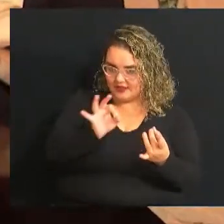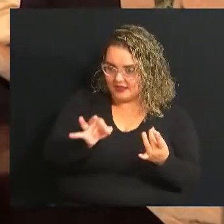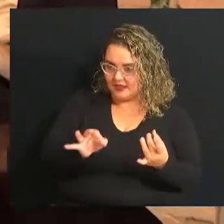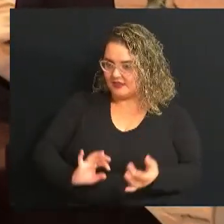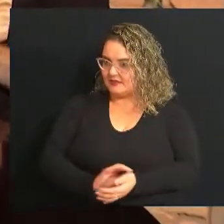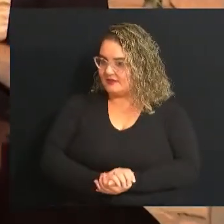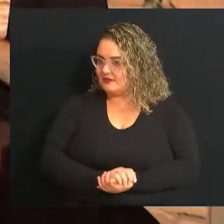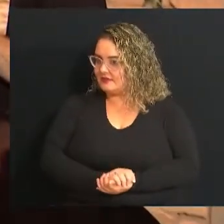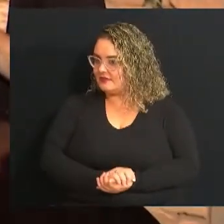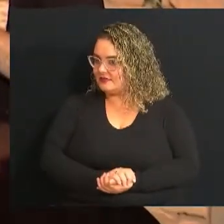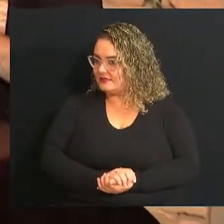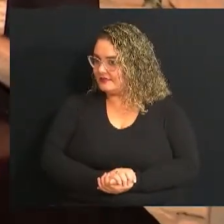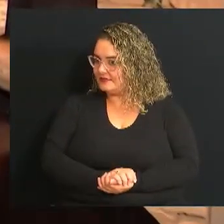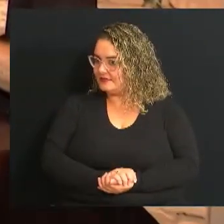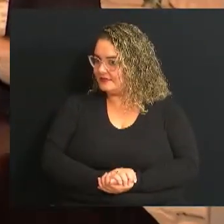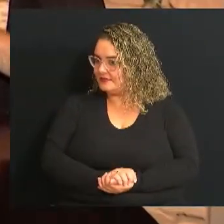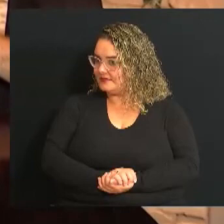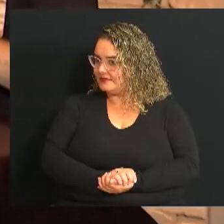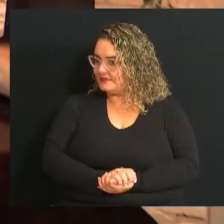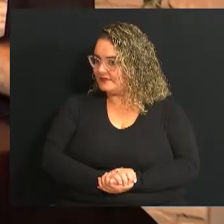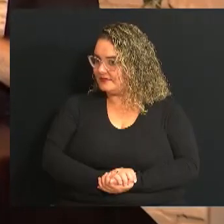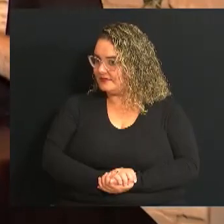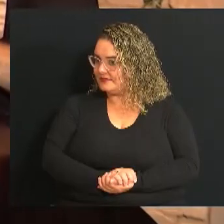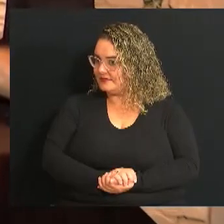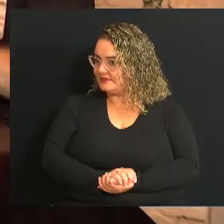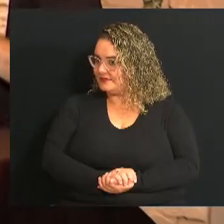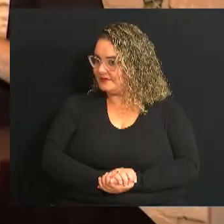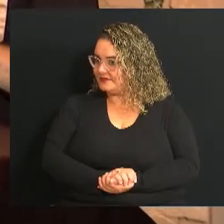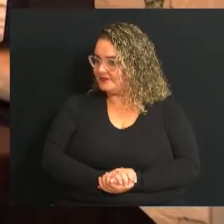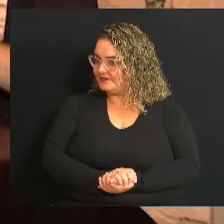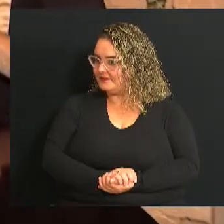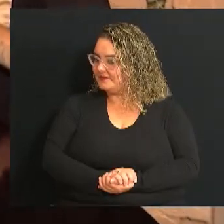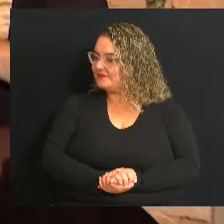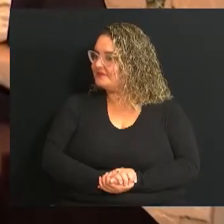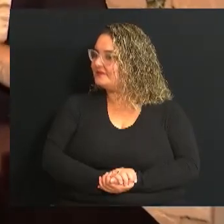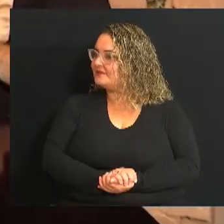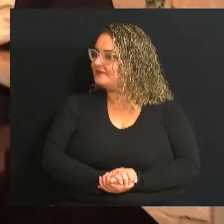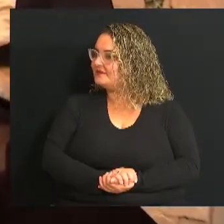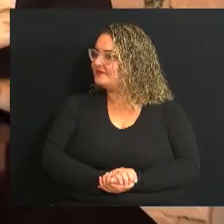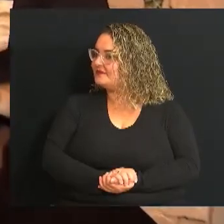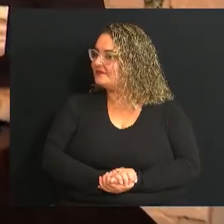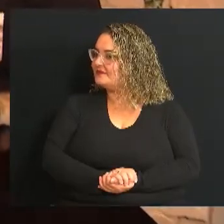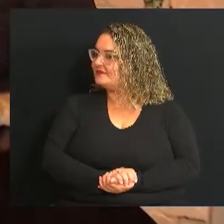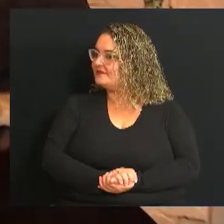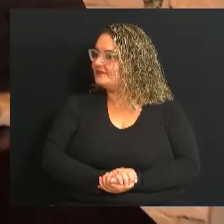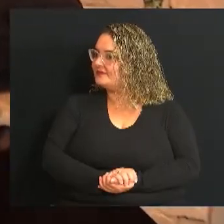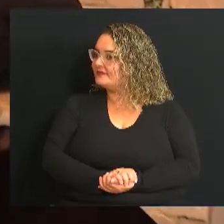defeito. E aí? Como que fica essa questão da troca? Aquela ansiedade para usar logo o produto?